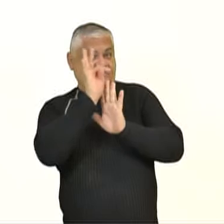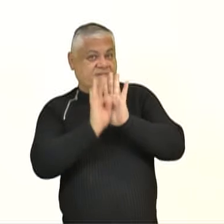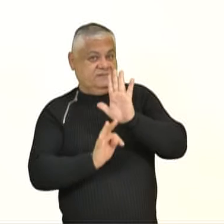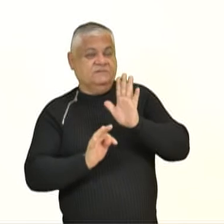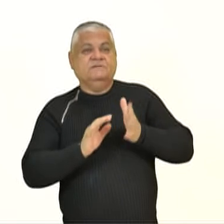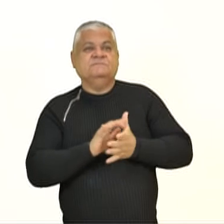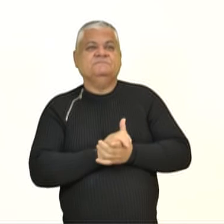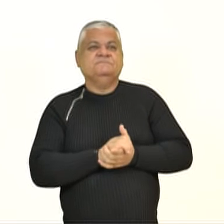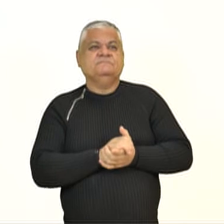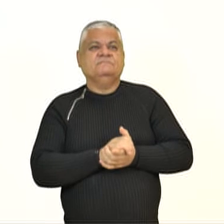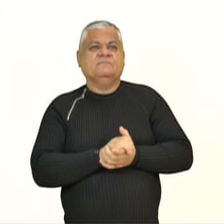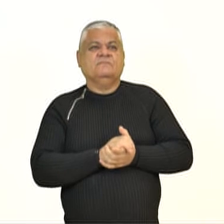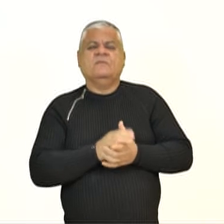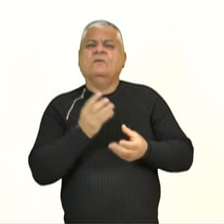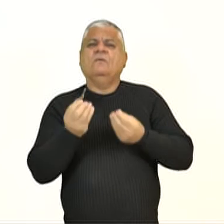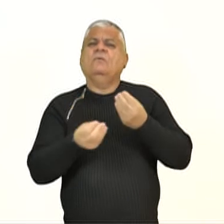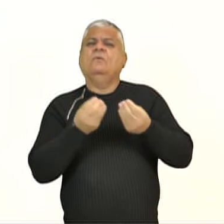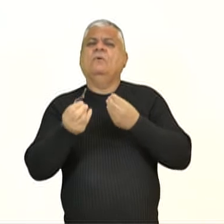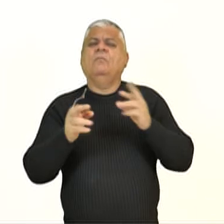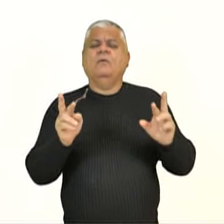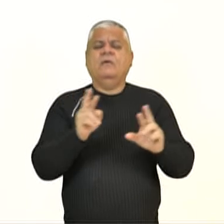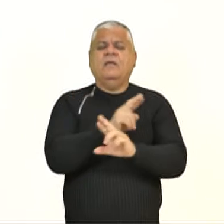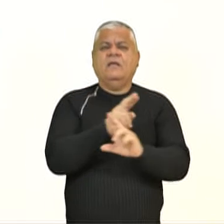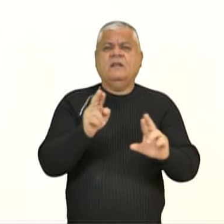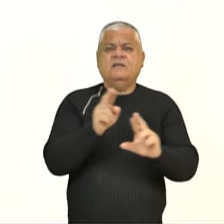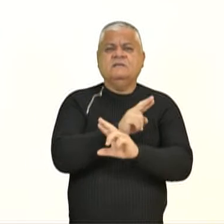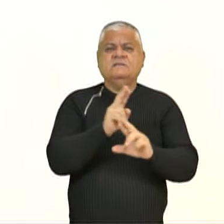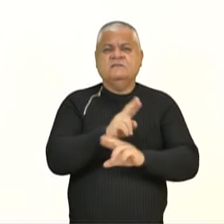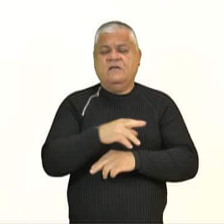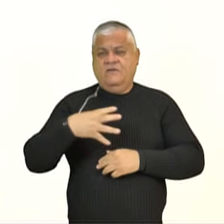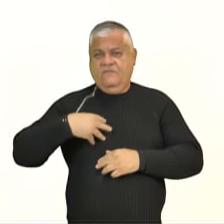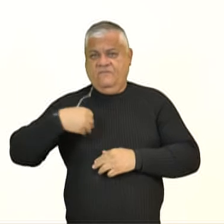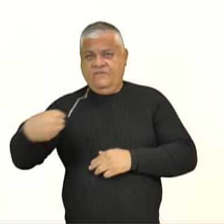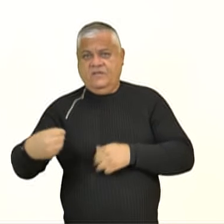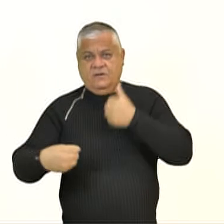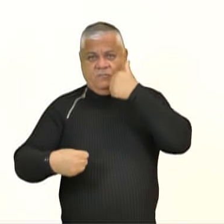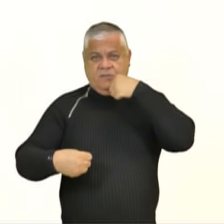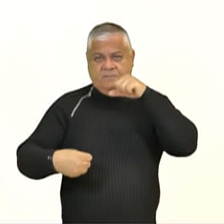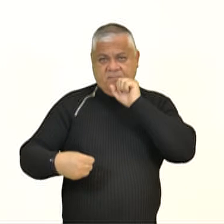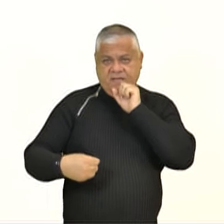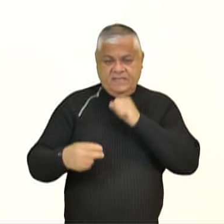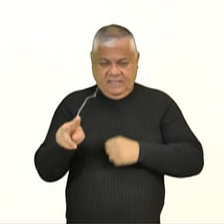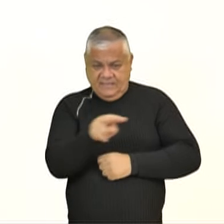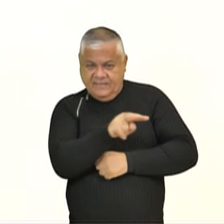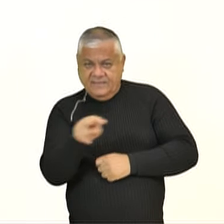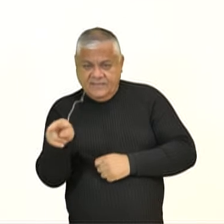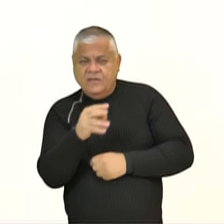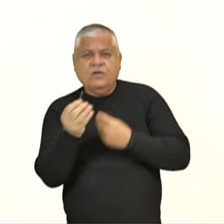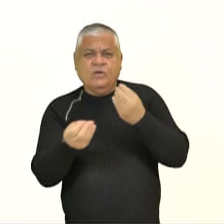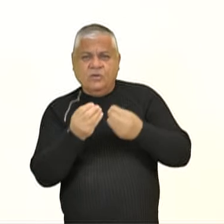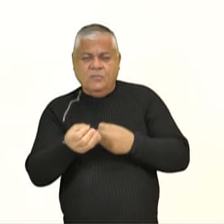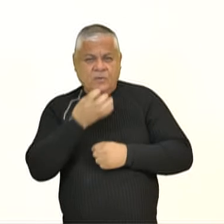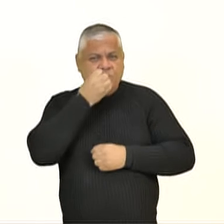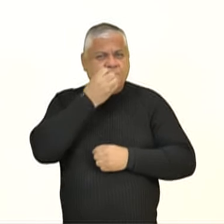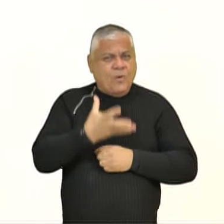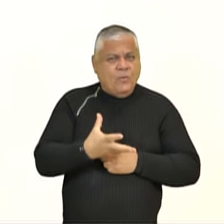trecho. Como você diria que a relação existente entre mãe e filha, uma boa